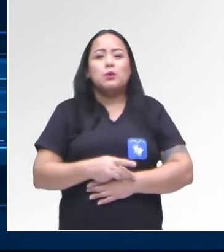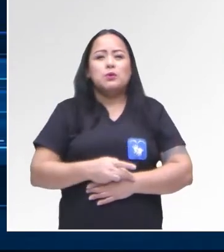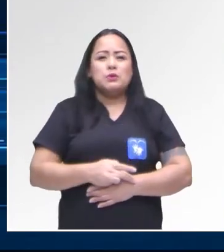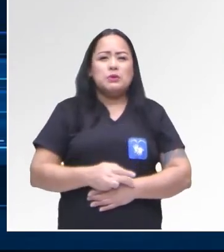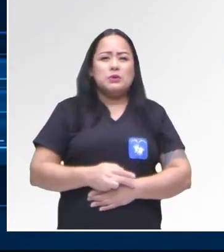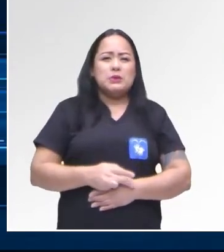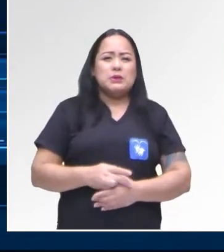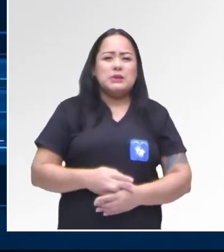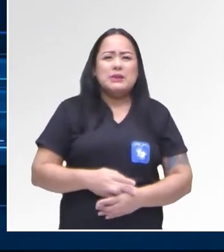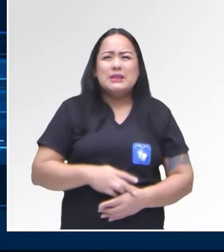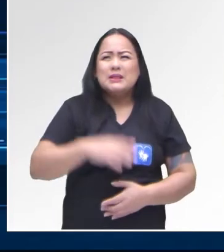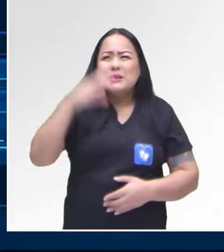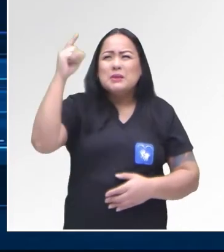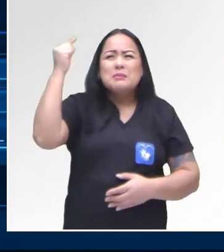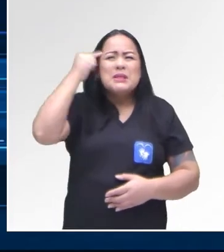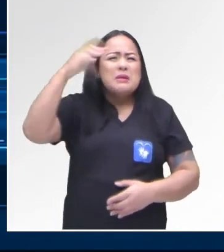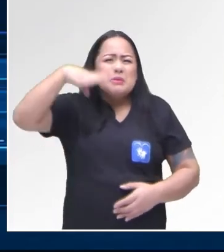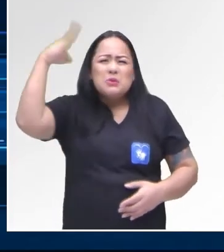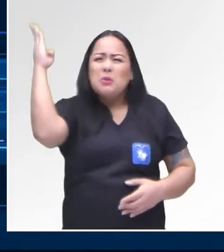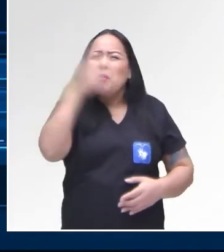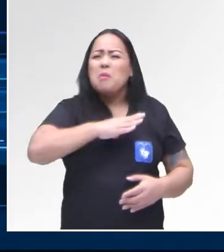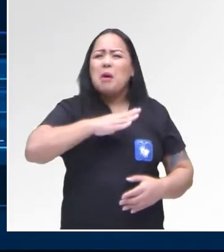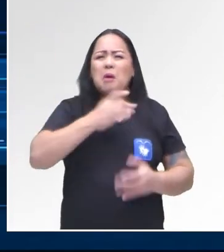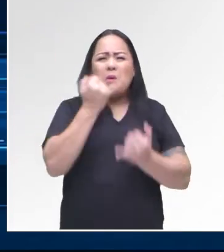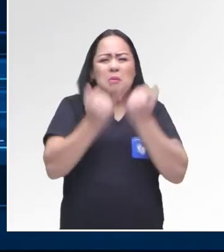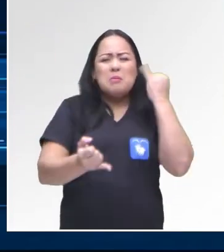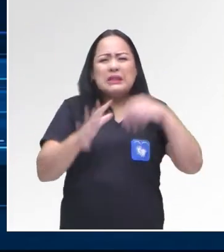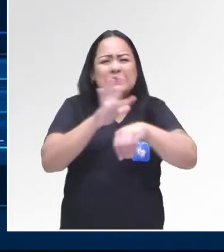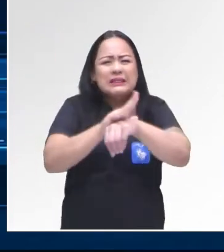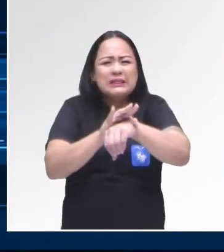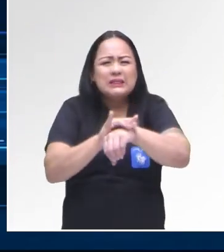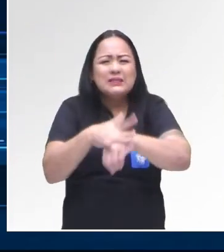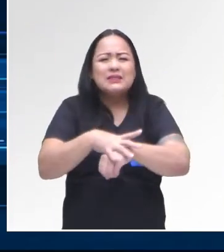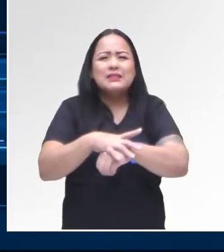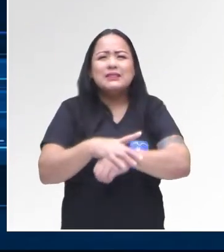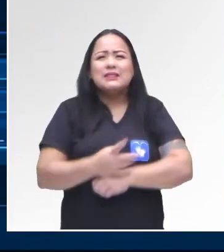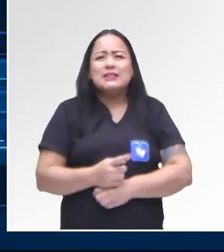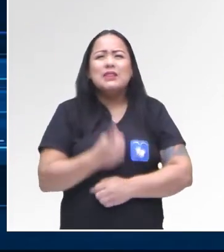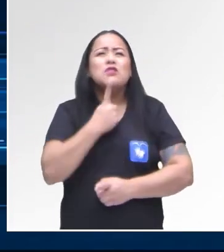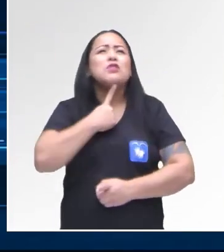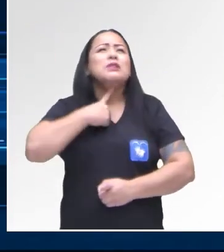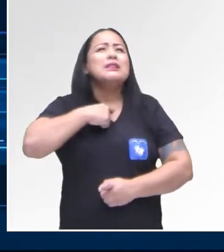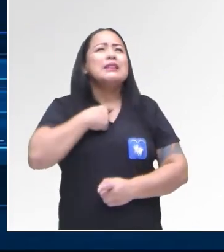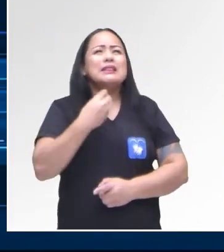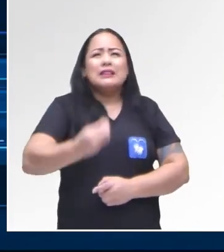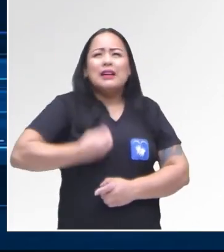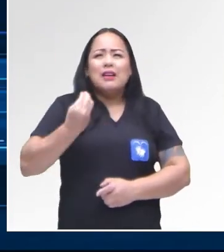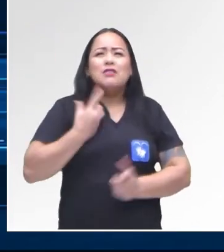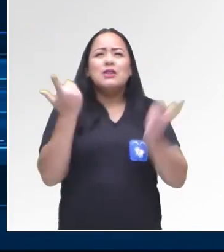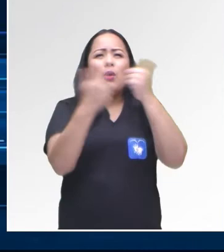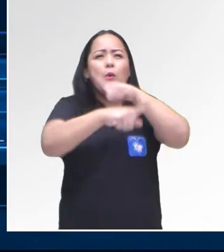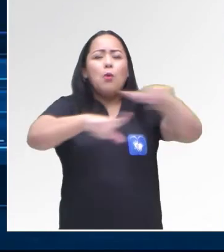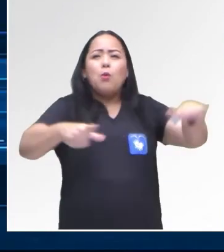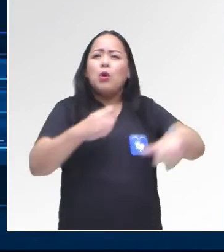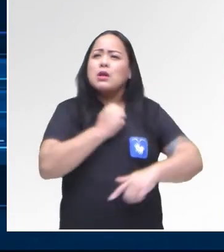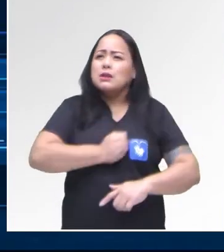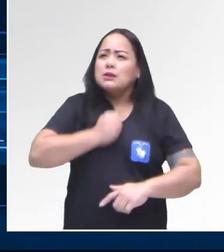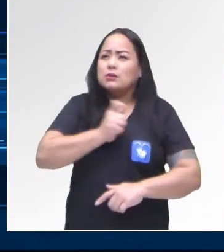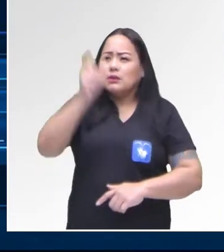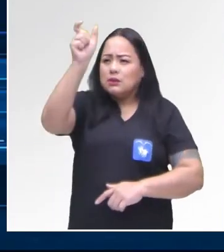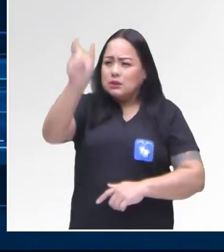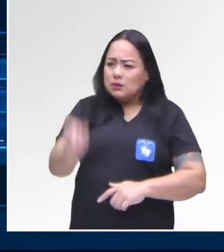pessimismo doentio. E qual é a vontade deles? É vida vazia. Saudades tua,